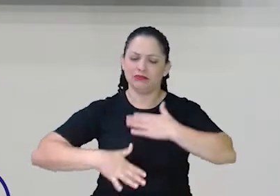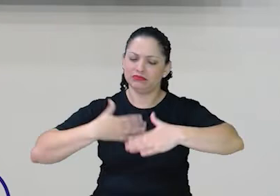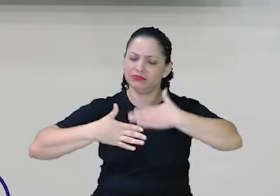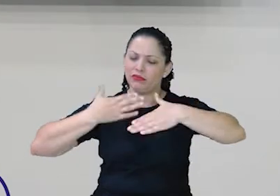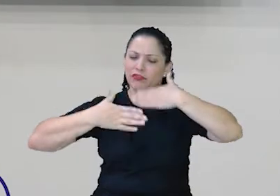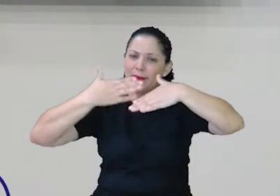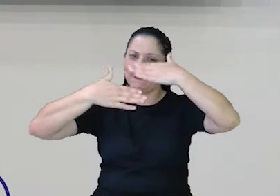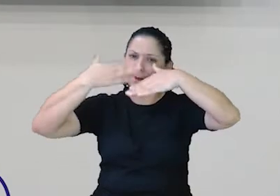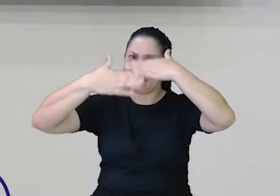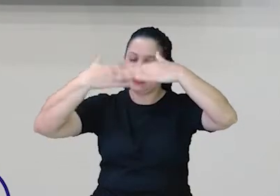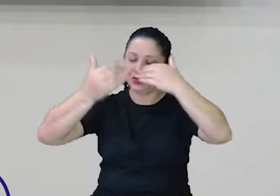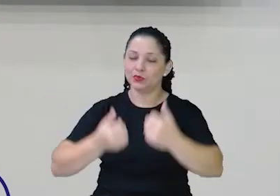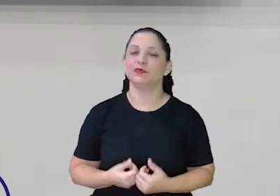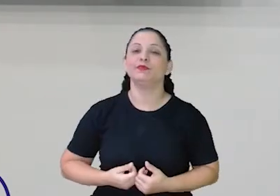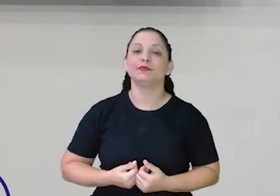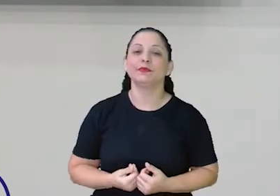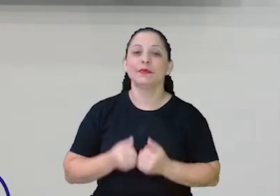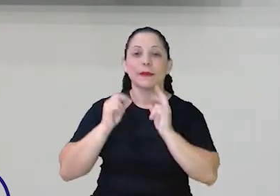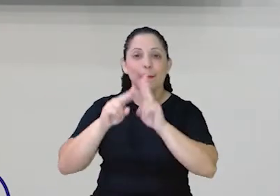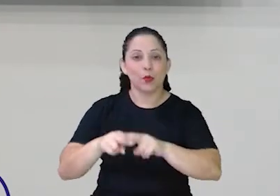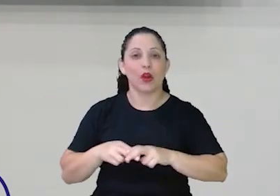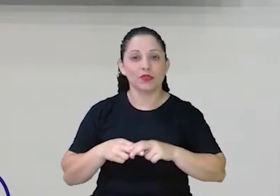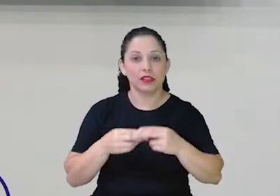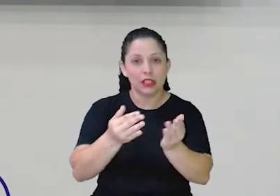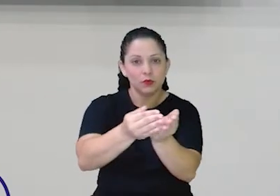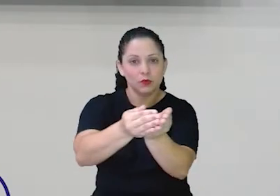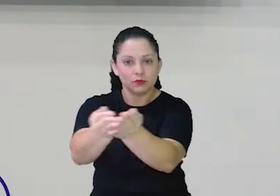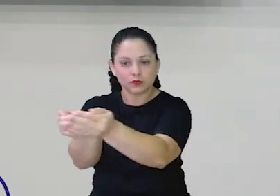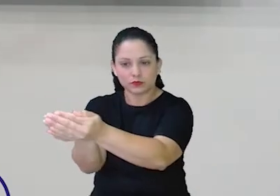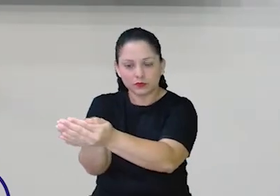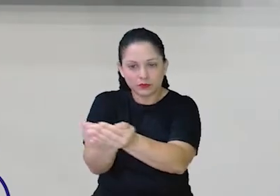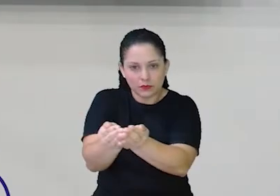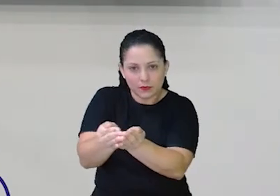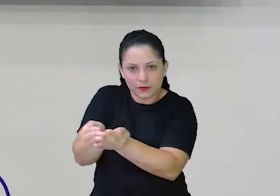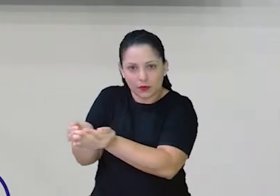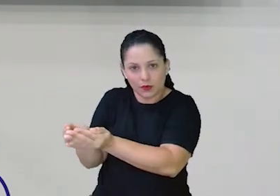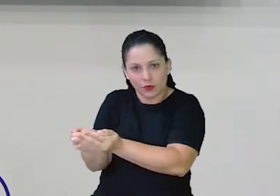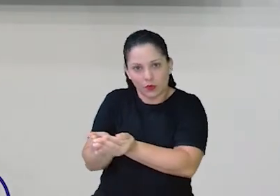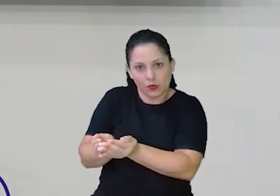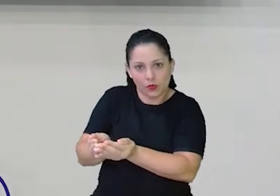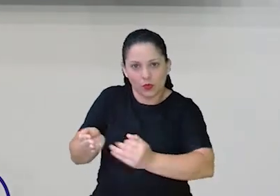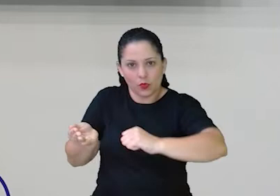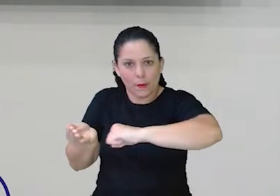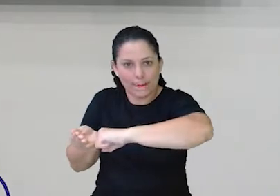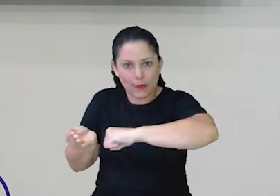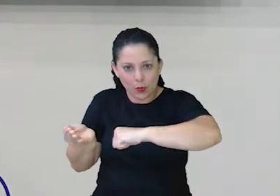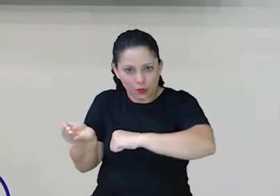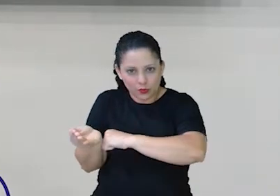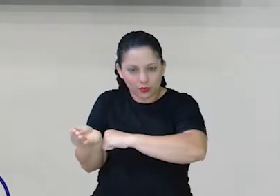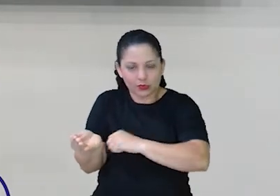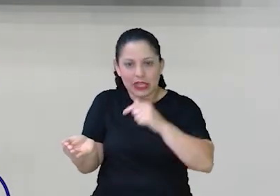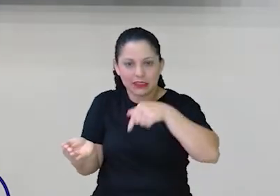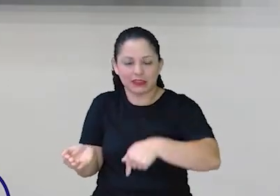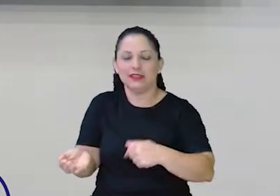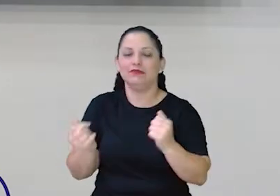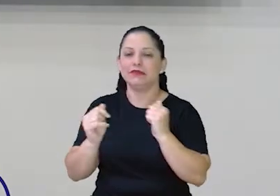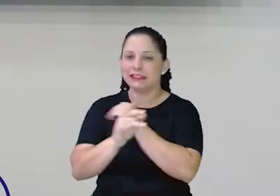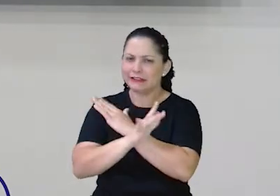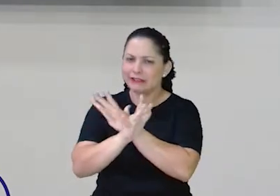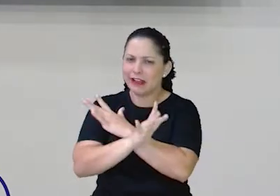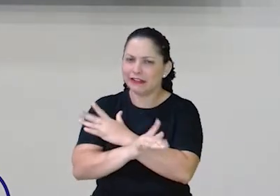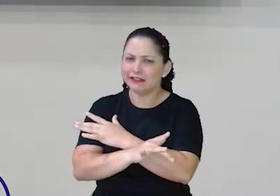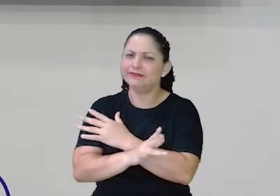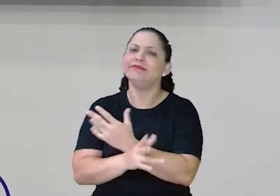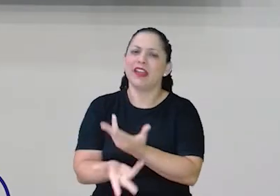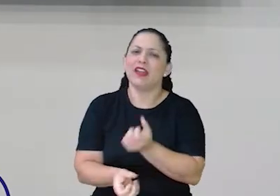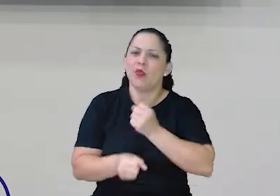desenvolvimento, principalmente graças ao seu porto, que a gente conseguiu construir essa cidade linda que a gente conhece hoje. Então, olha